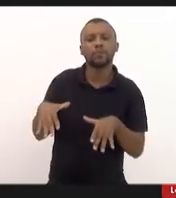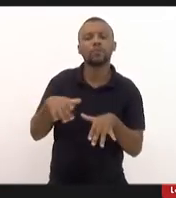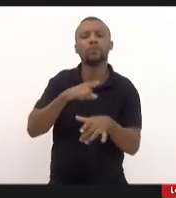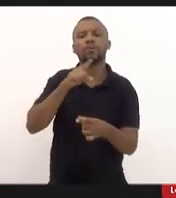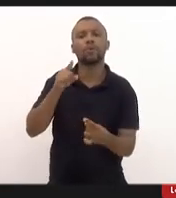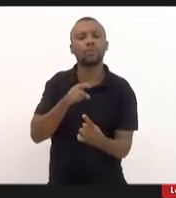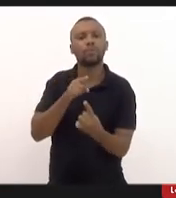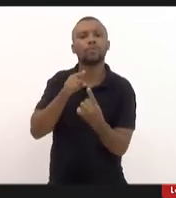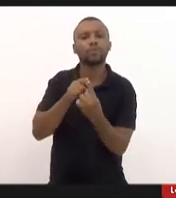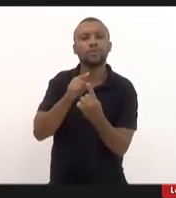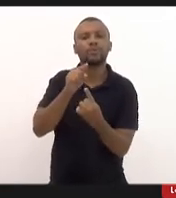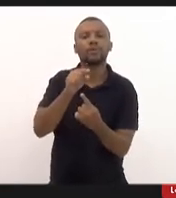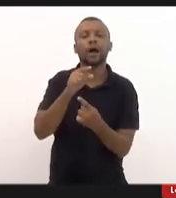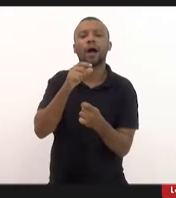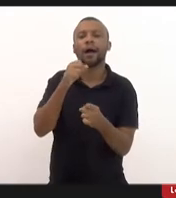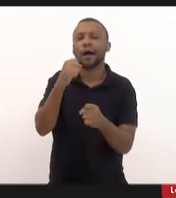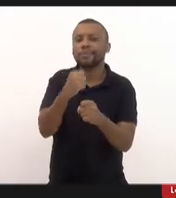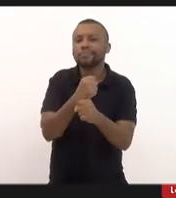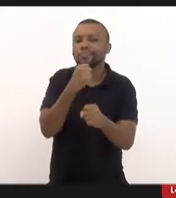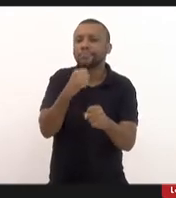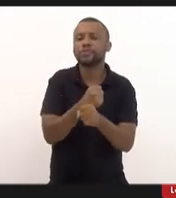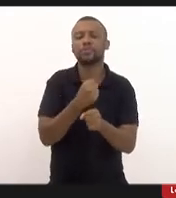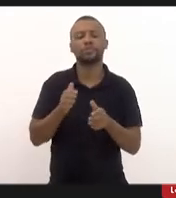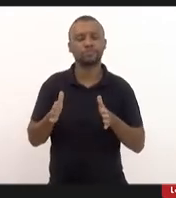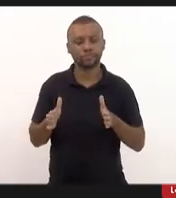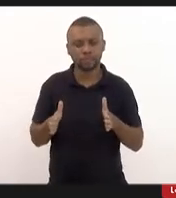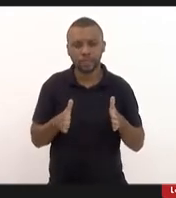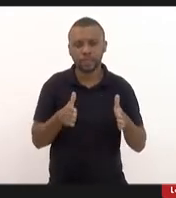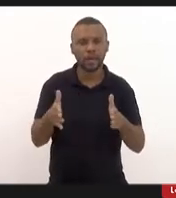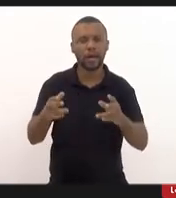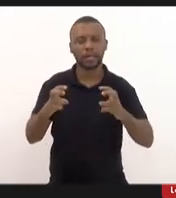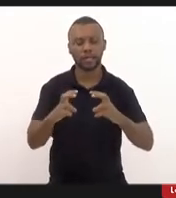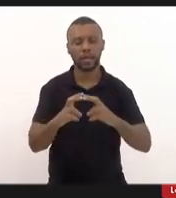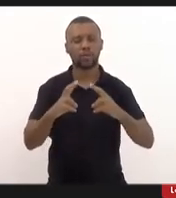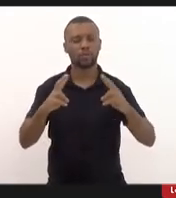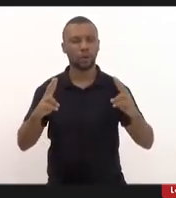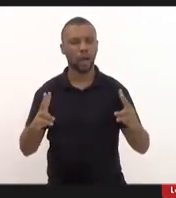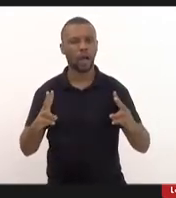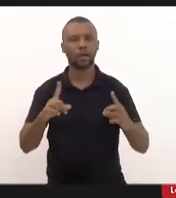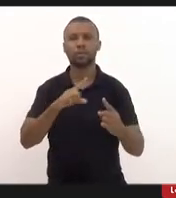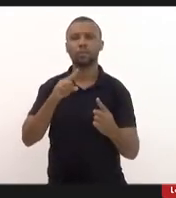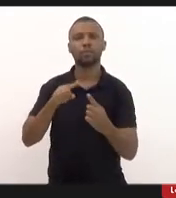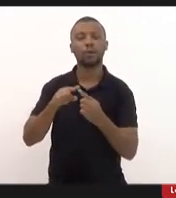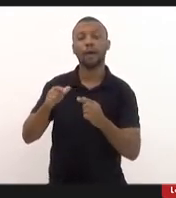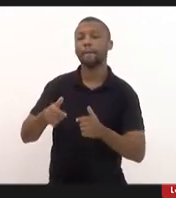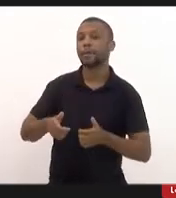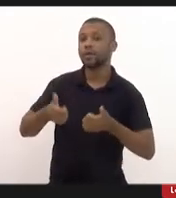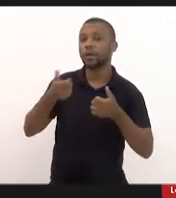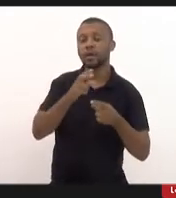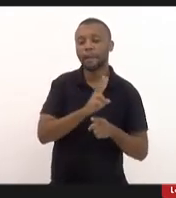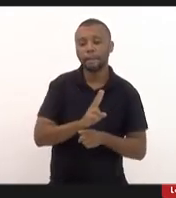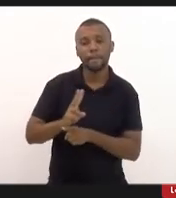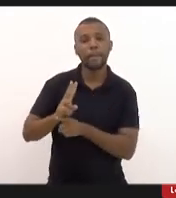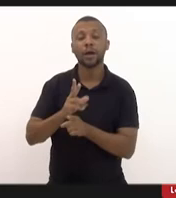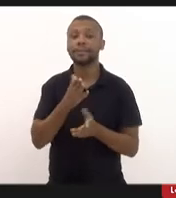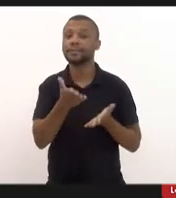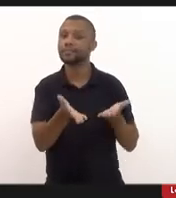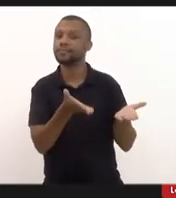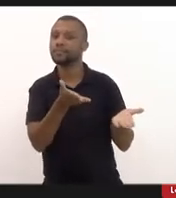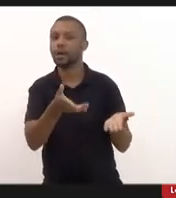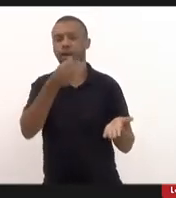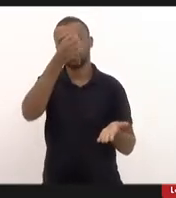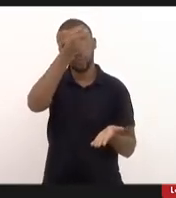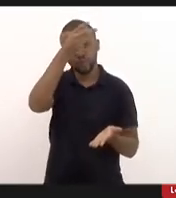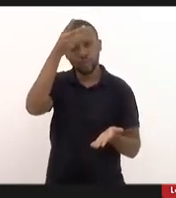objetivo da estrada, que seria a melhoria de atendimento dos municípios da Baixada. Porque